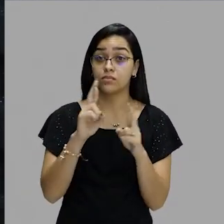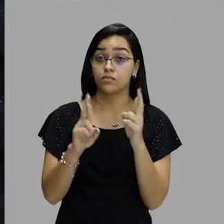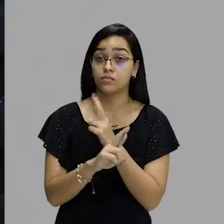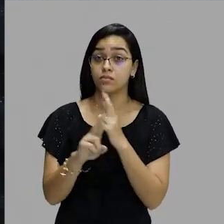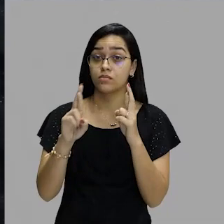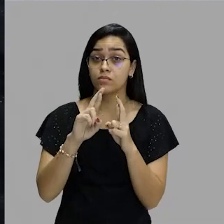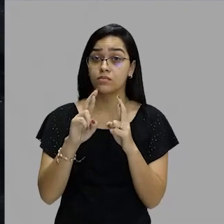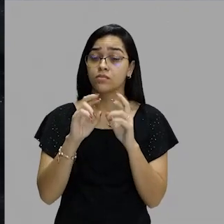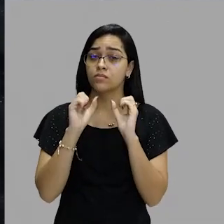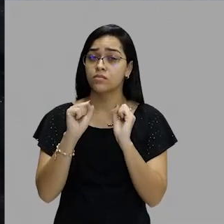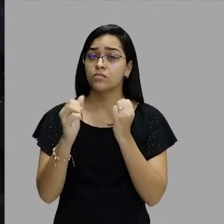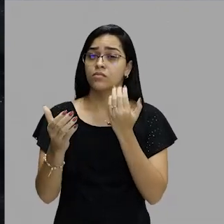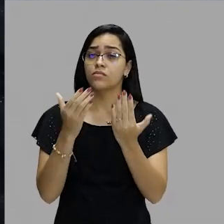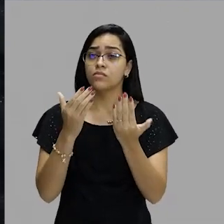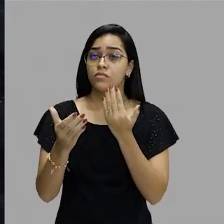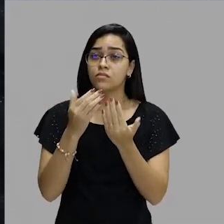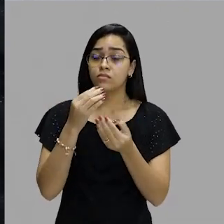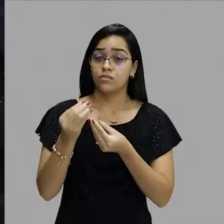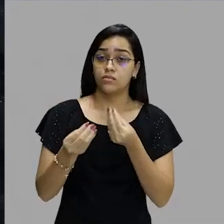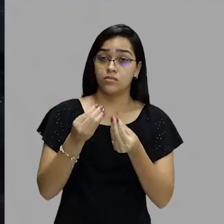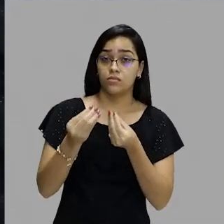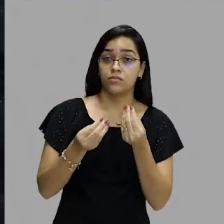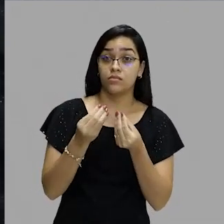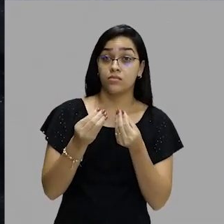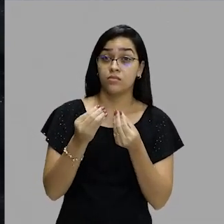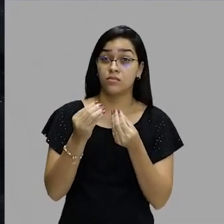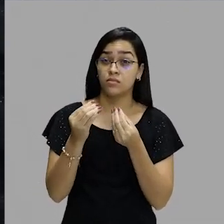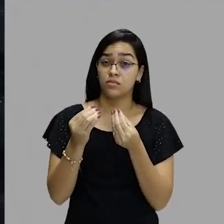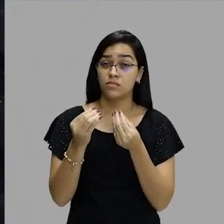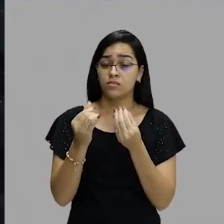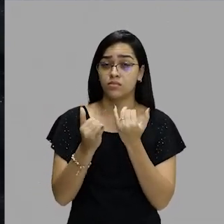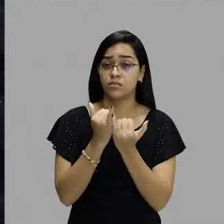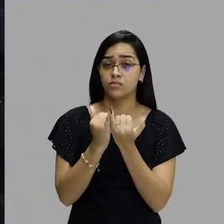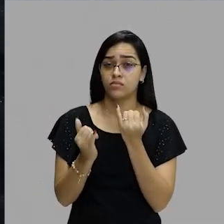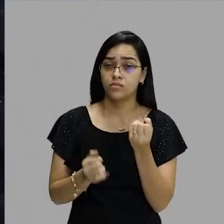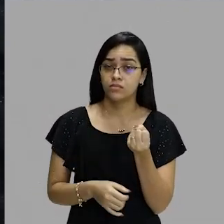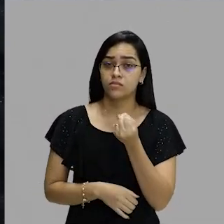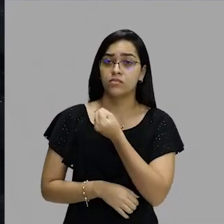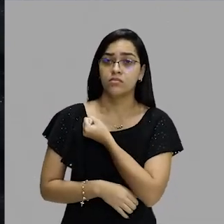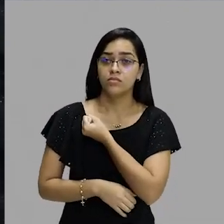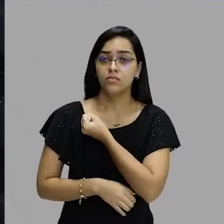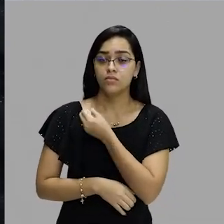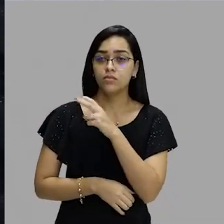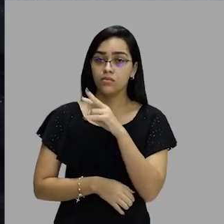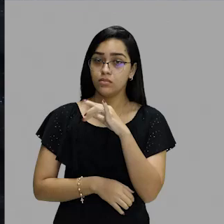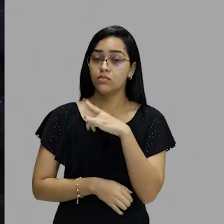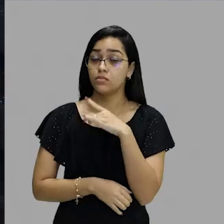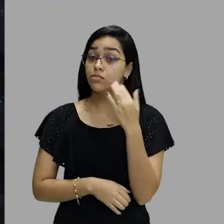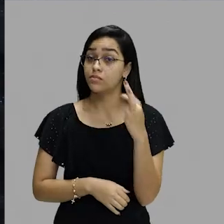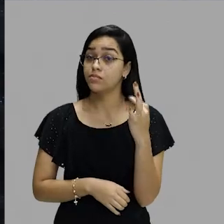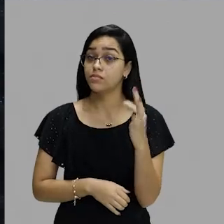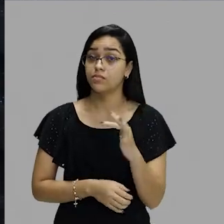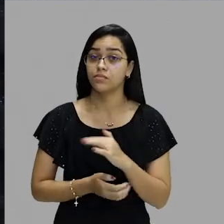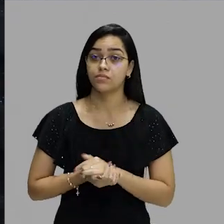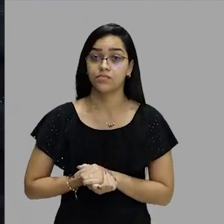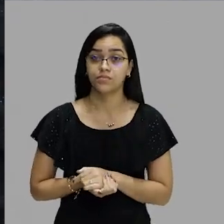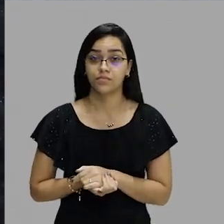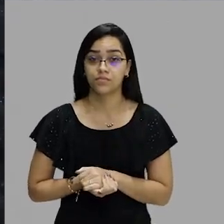uma comparação. É como uma faca. Uma faca no coração vai trazer dor, ok?